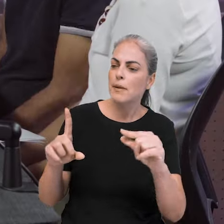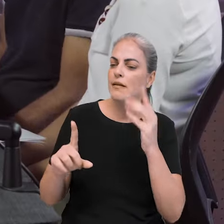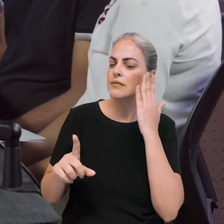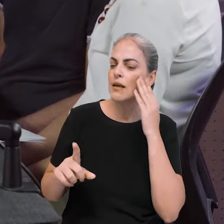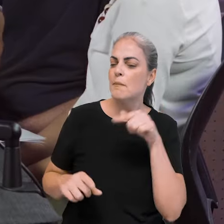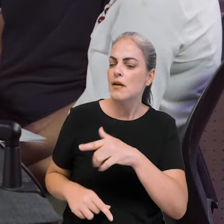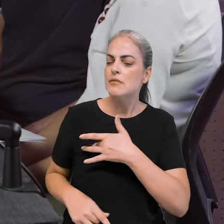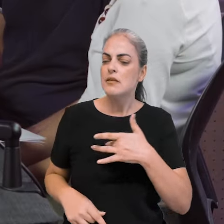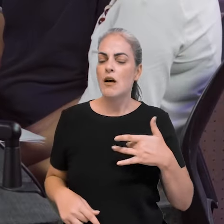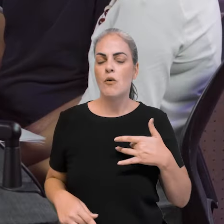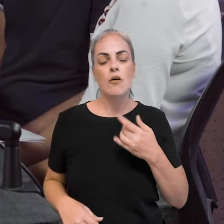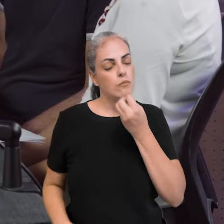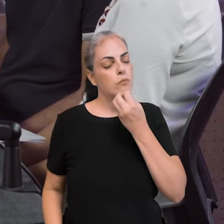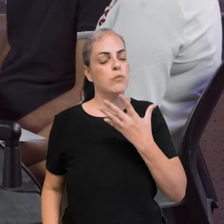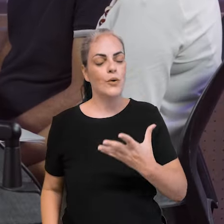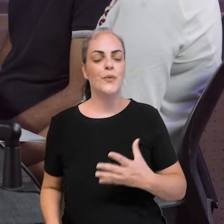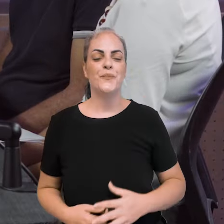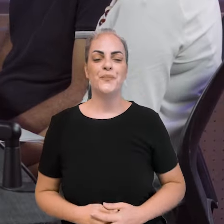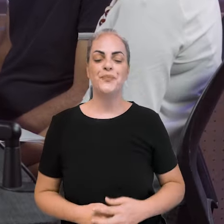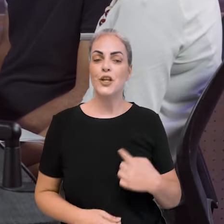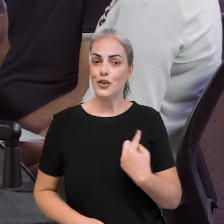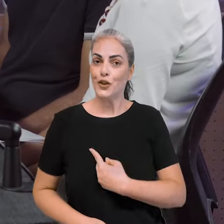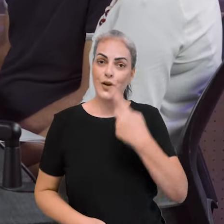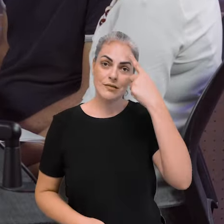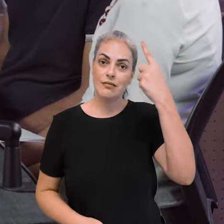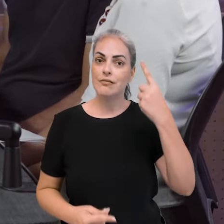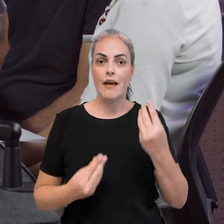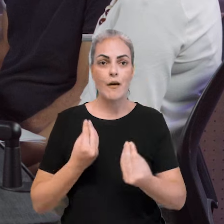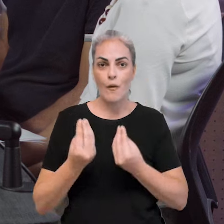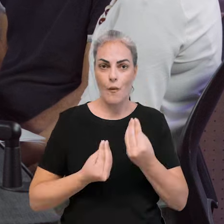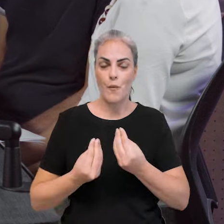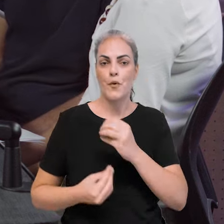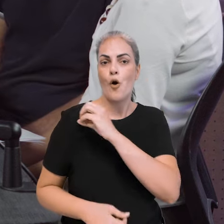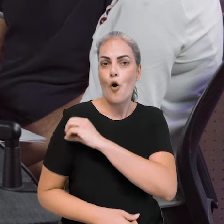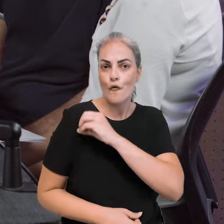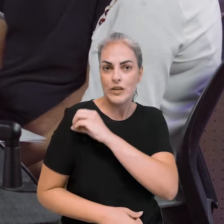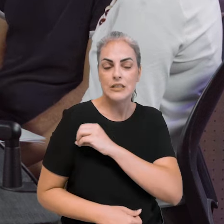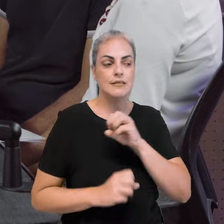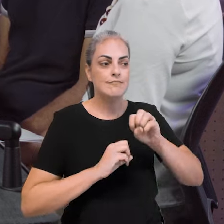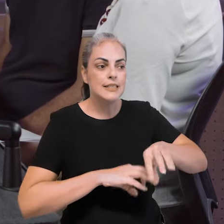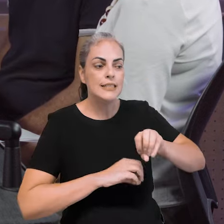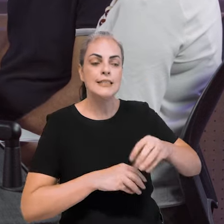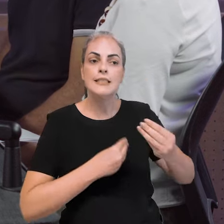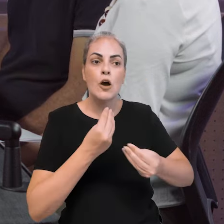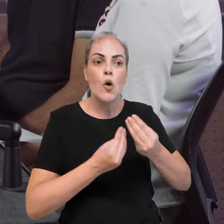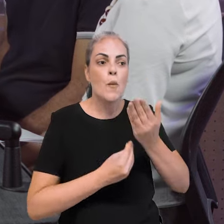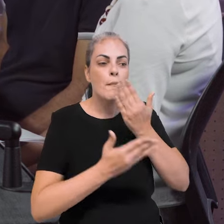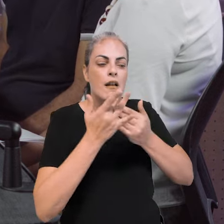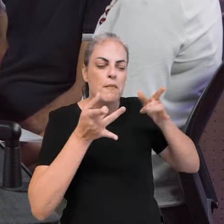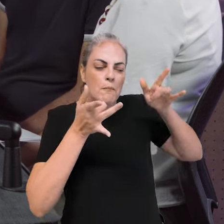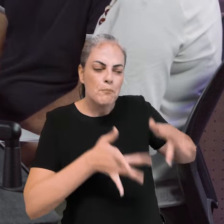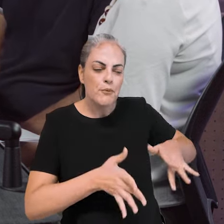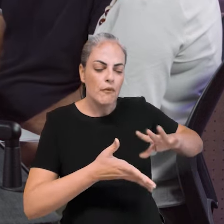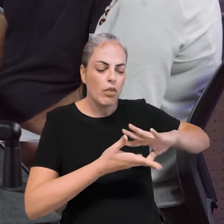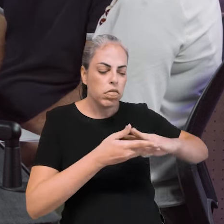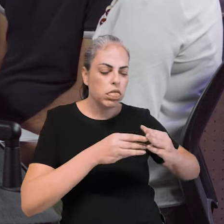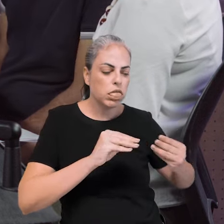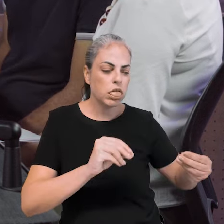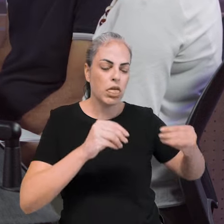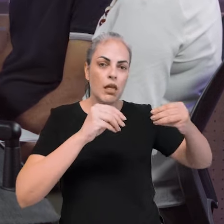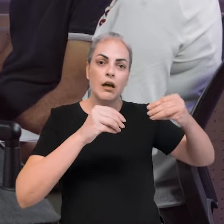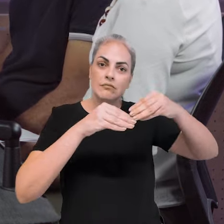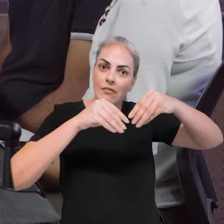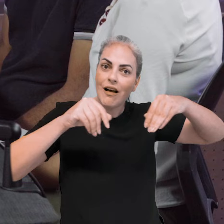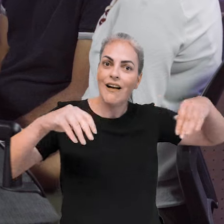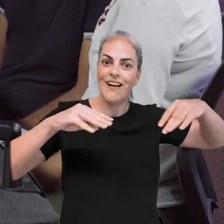bem. As ideias que a gente vem tendo para trabalhar com a população é questão de oficinas de compostagem, incentivo à produção